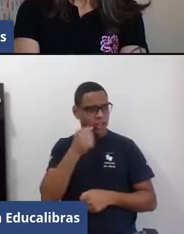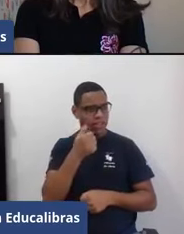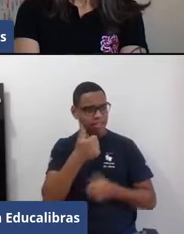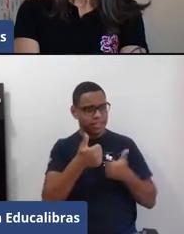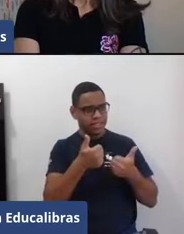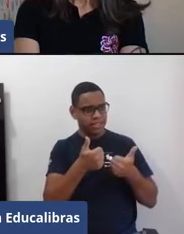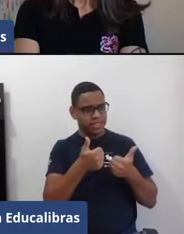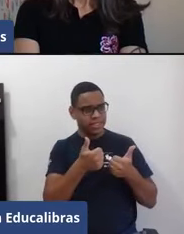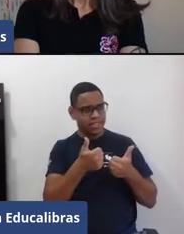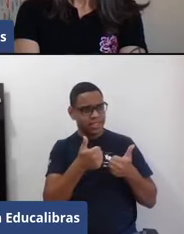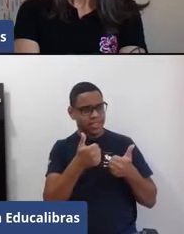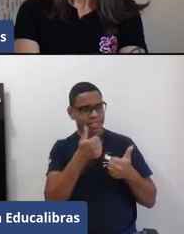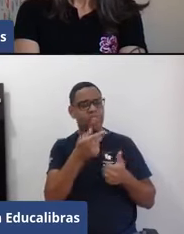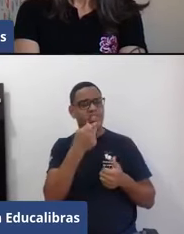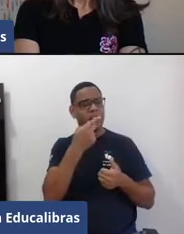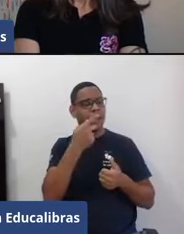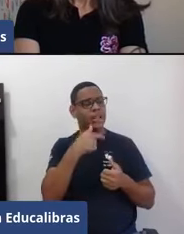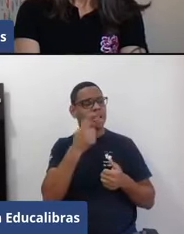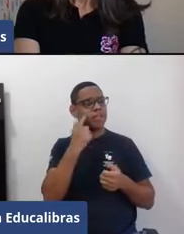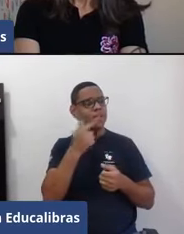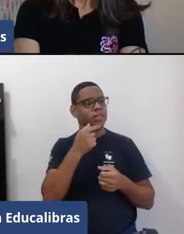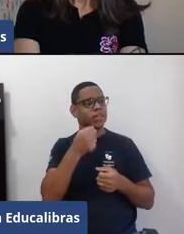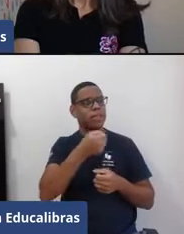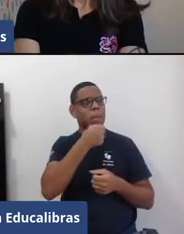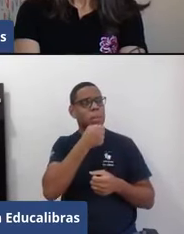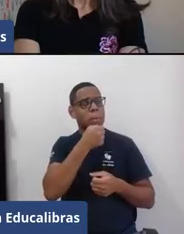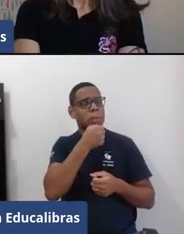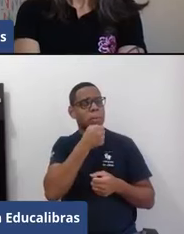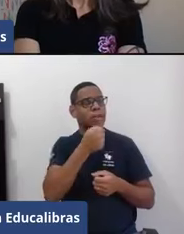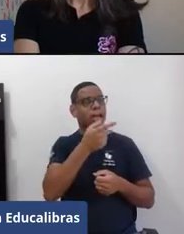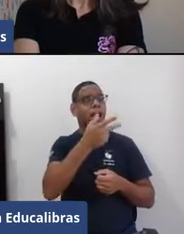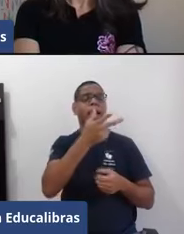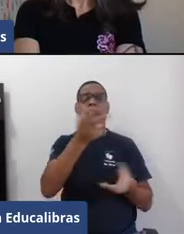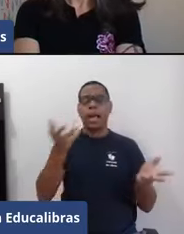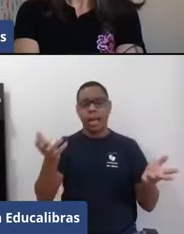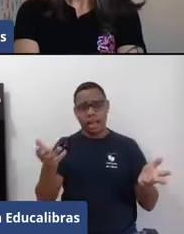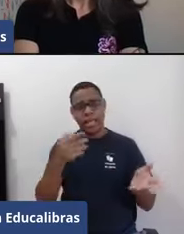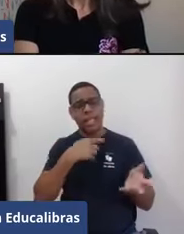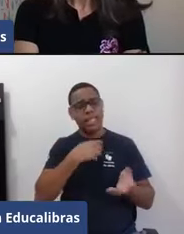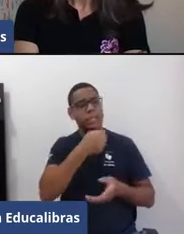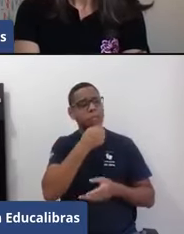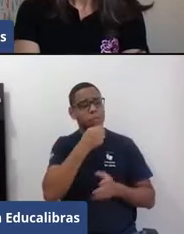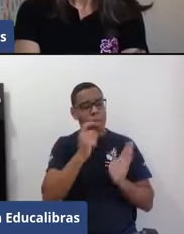Eu não estou te escutando. Ah, lógico, você está com o som desligado. Liga o seu som.